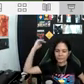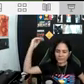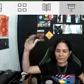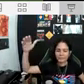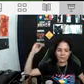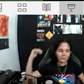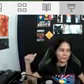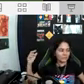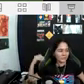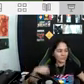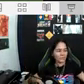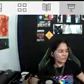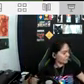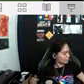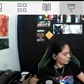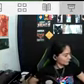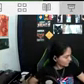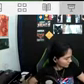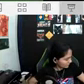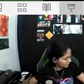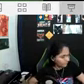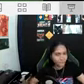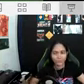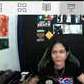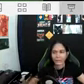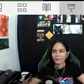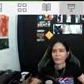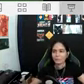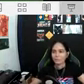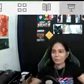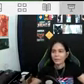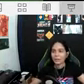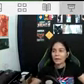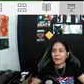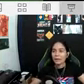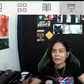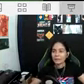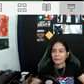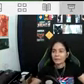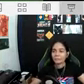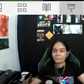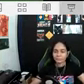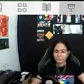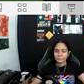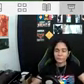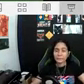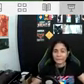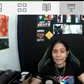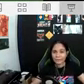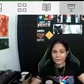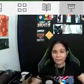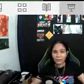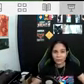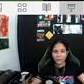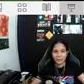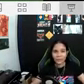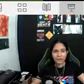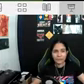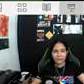três. Excelentes alunos, alunos medianos e alunos excelentes. Para cá, Simon. Então,